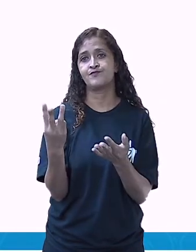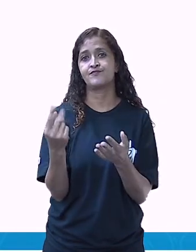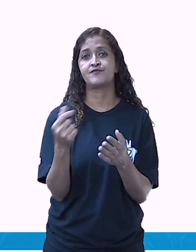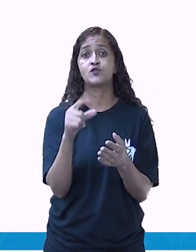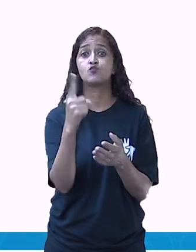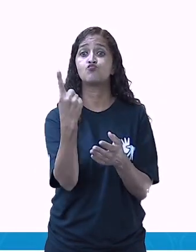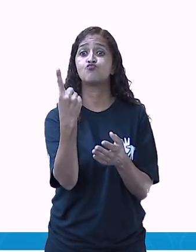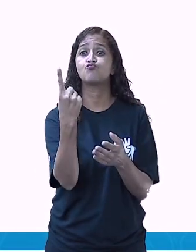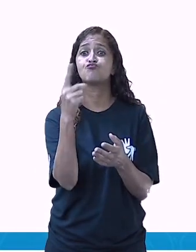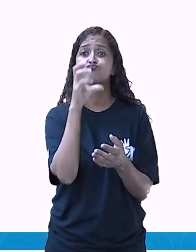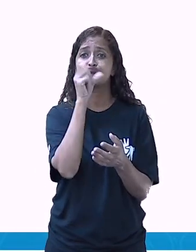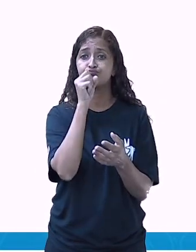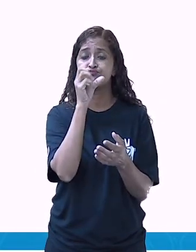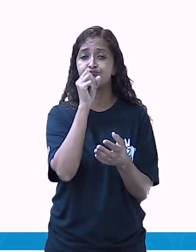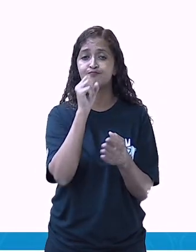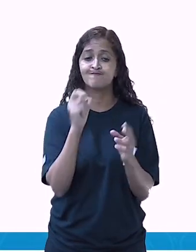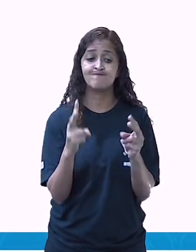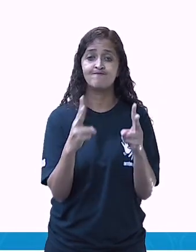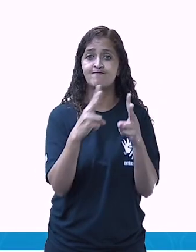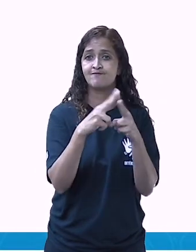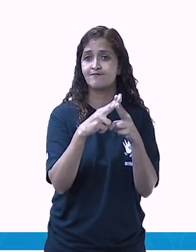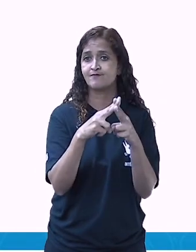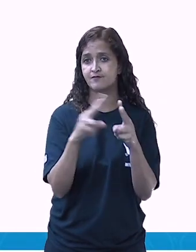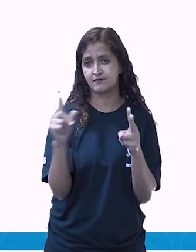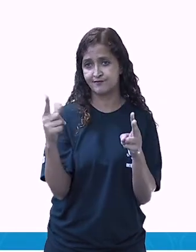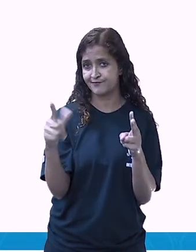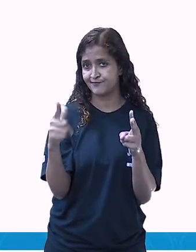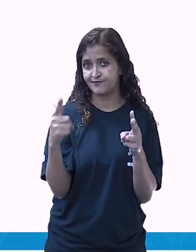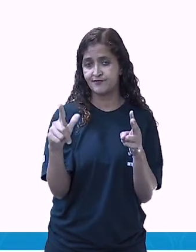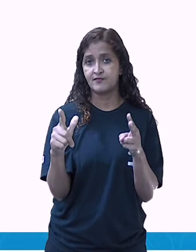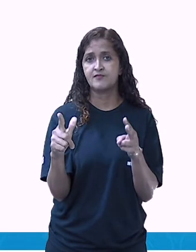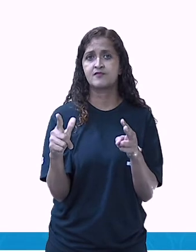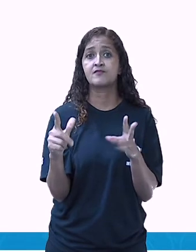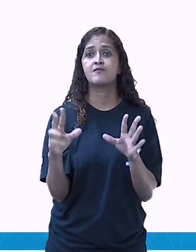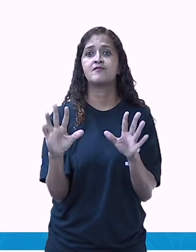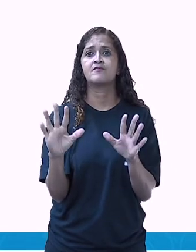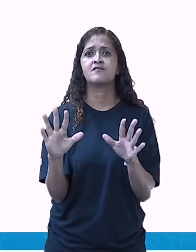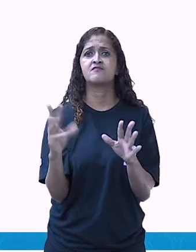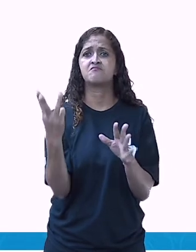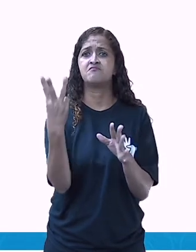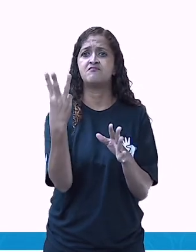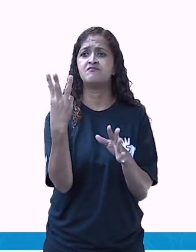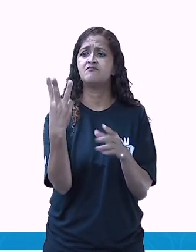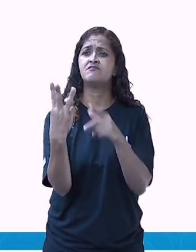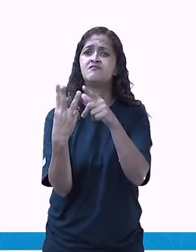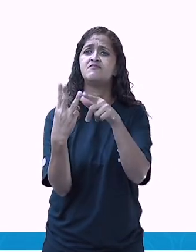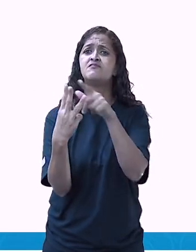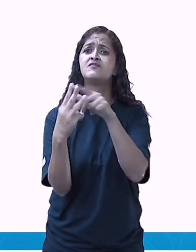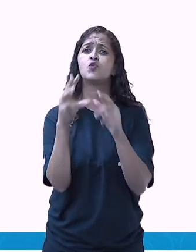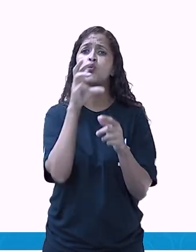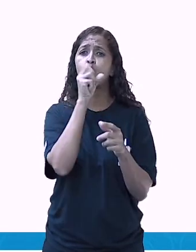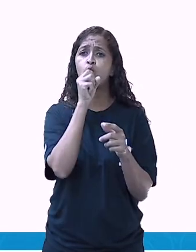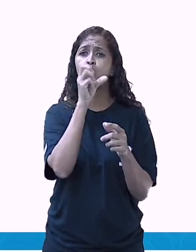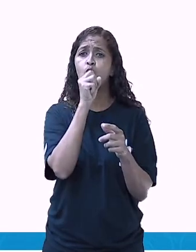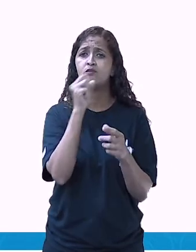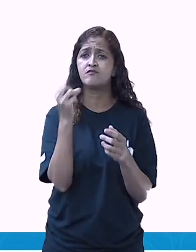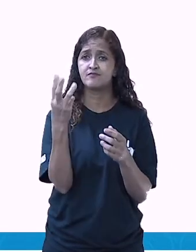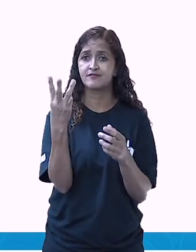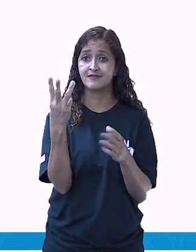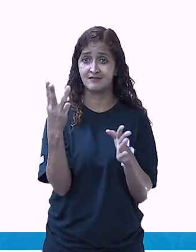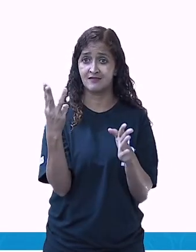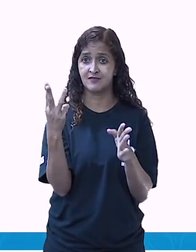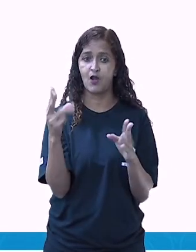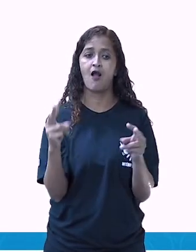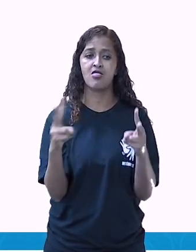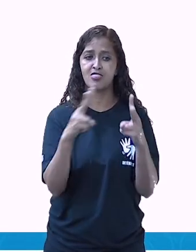uma laranja, tá? Mas e se eu tiver 3 laranjas? Eu faço um